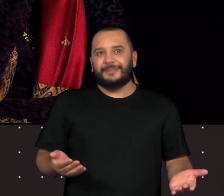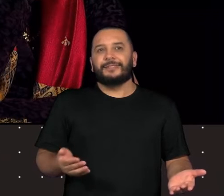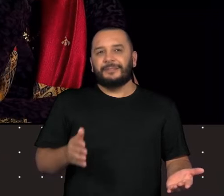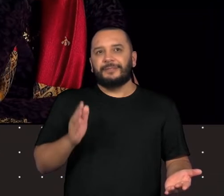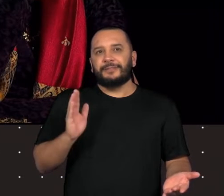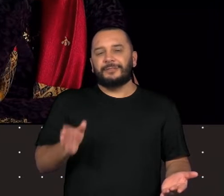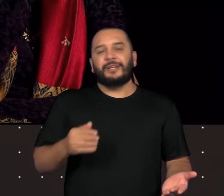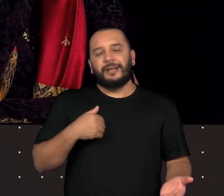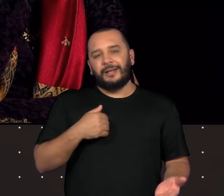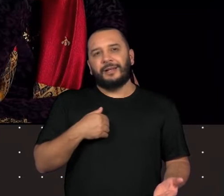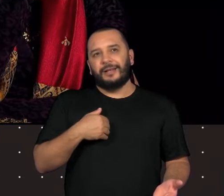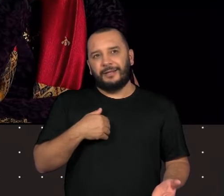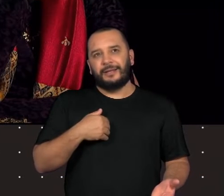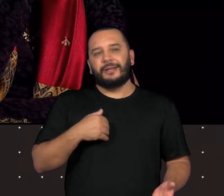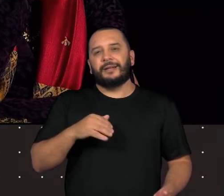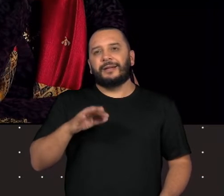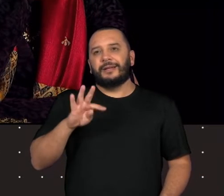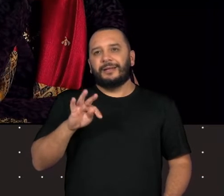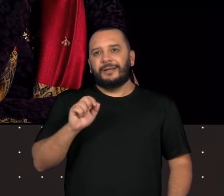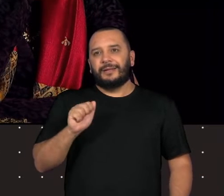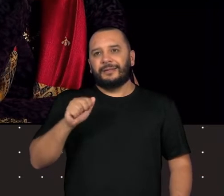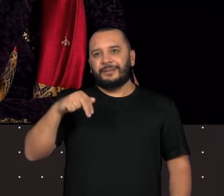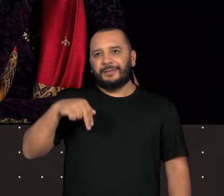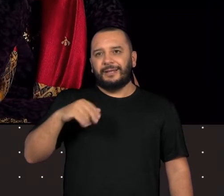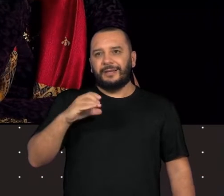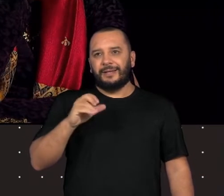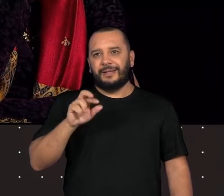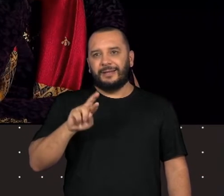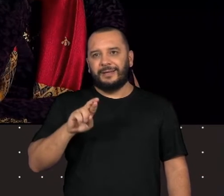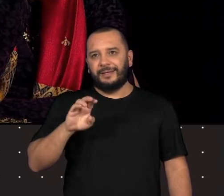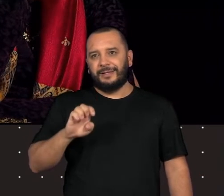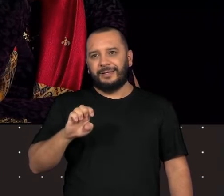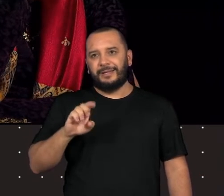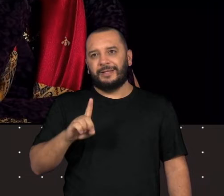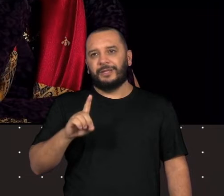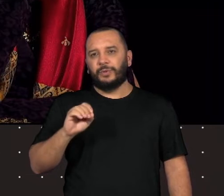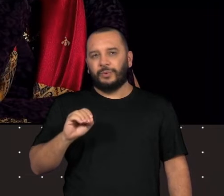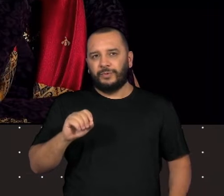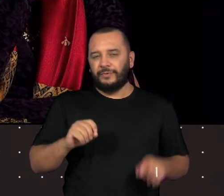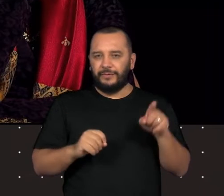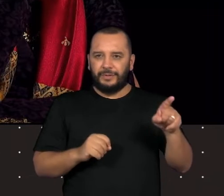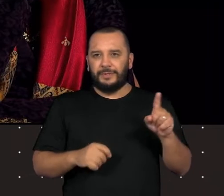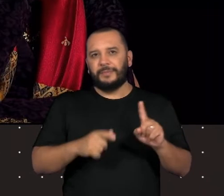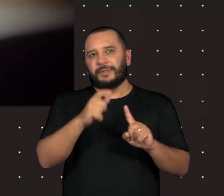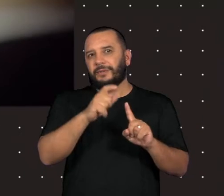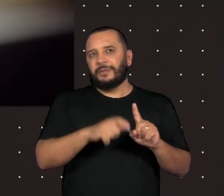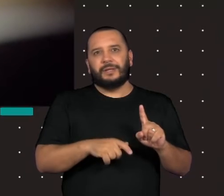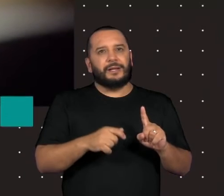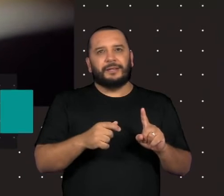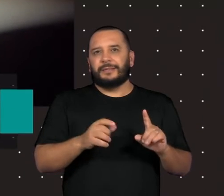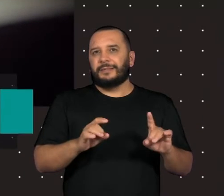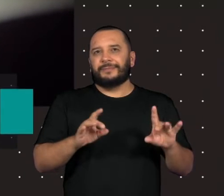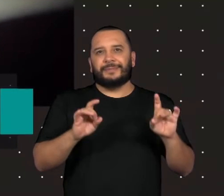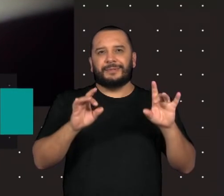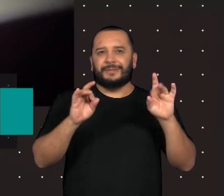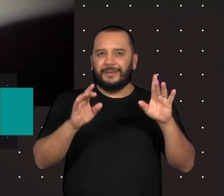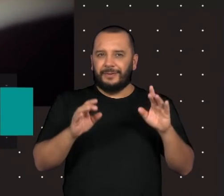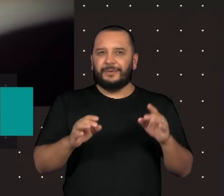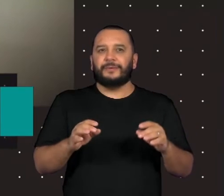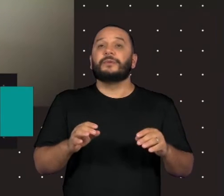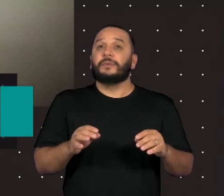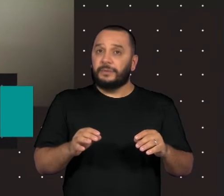caso do Tancredo, em que você fazia um papel emocionante da Risoleta. Éramos